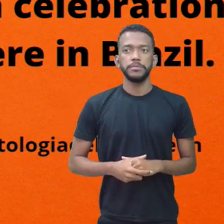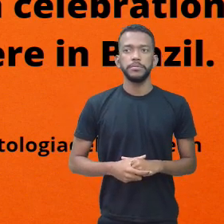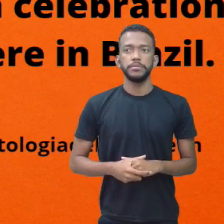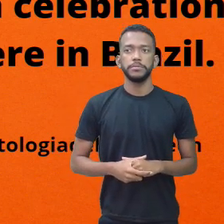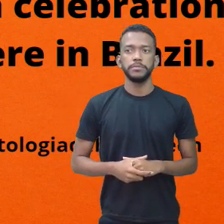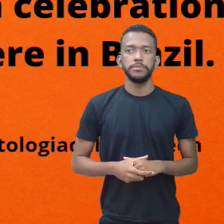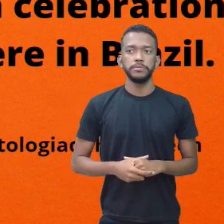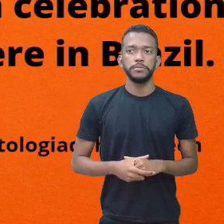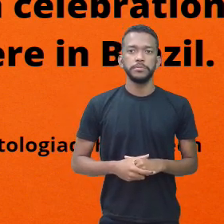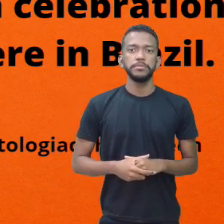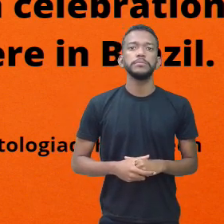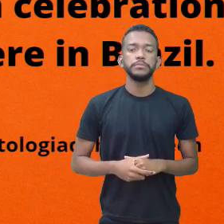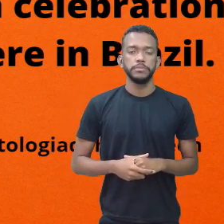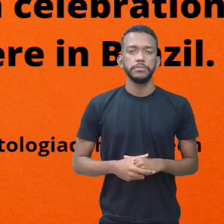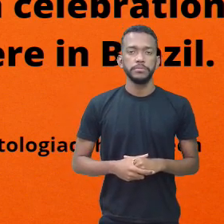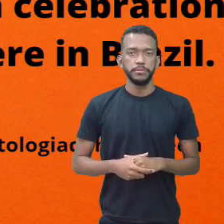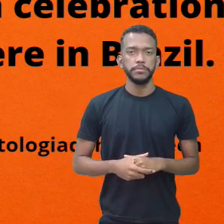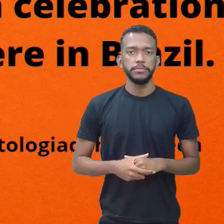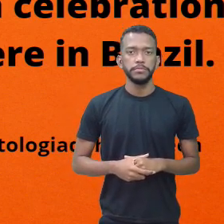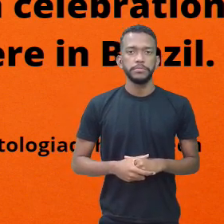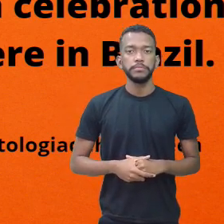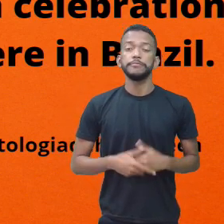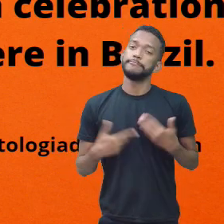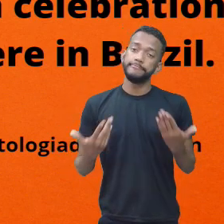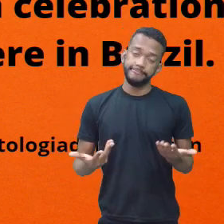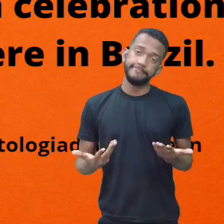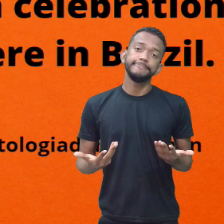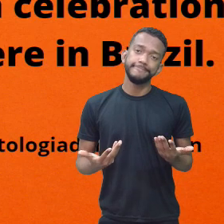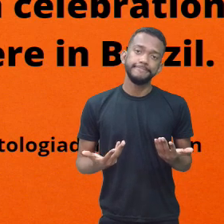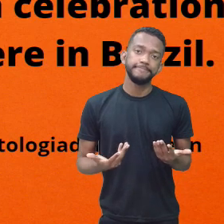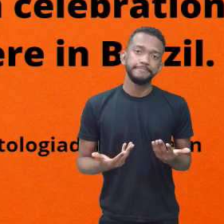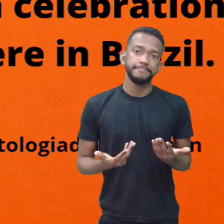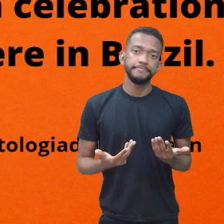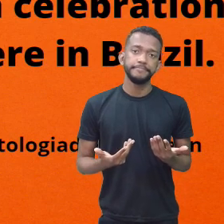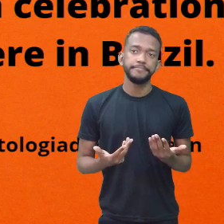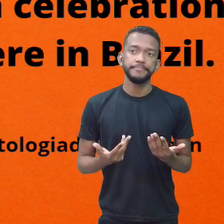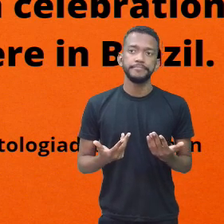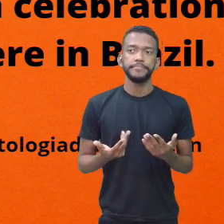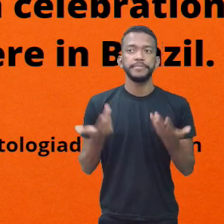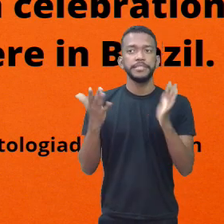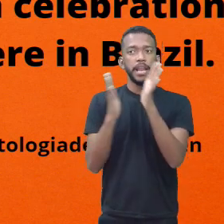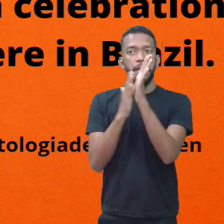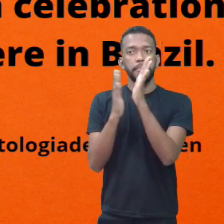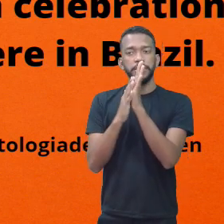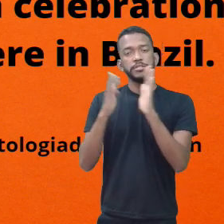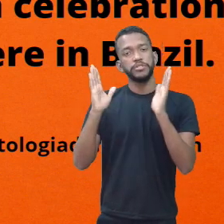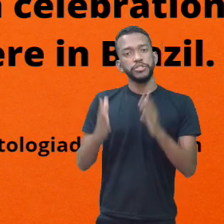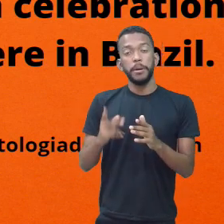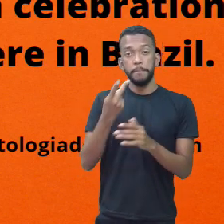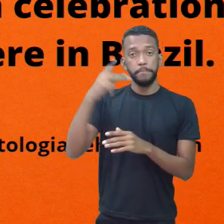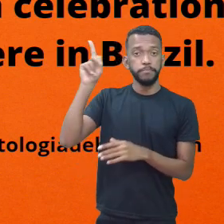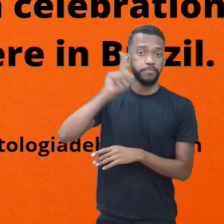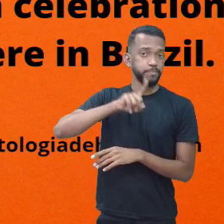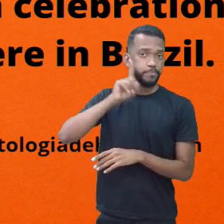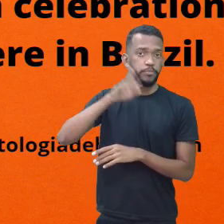has become popular here in Brazil. Ou seja, a celebração tipicamente americana tem se tornado